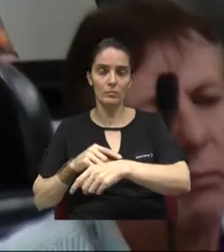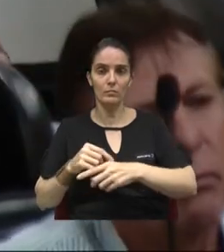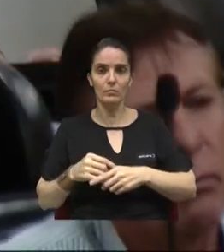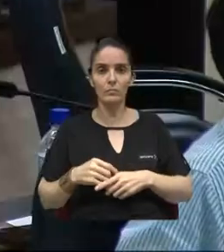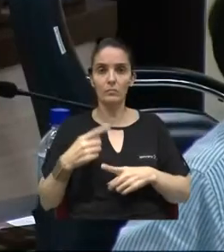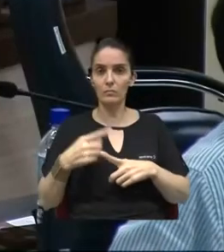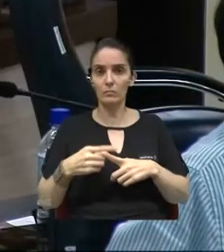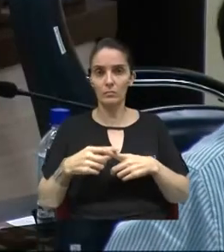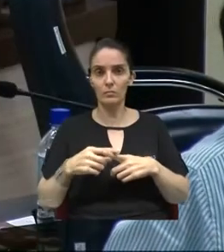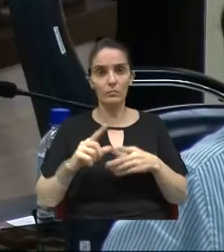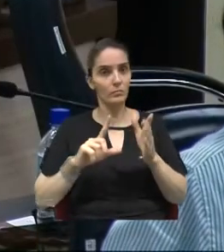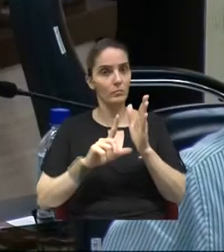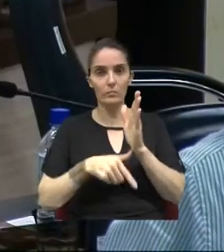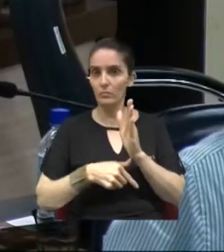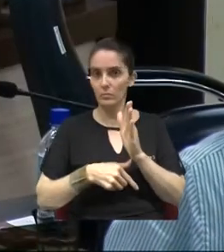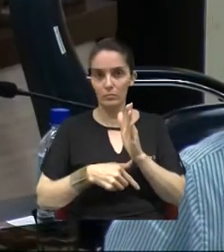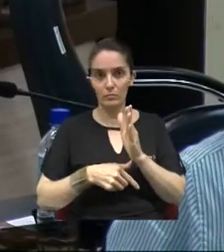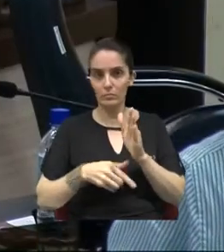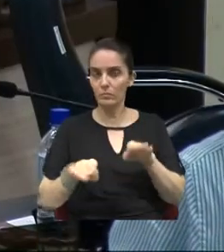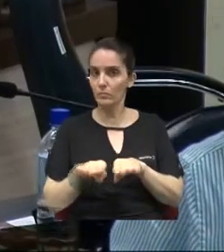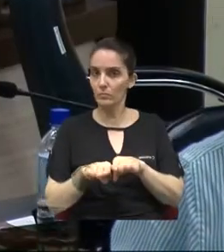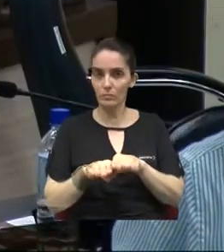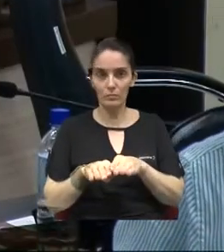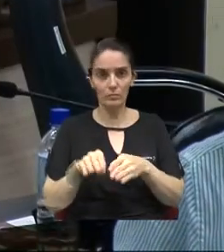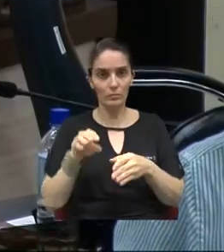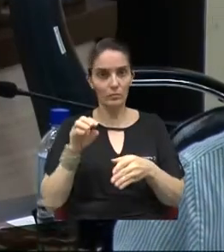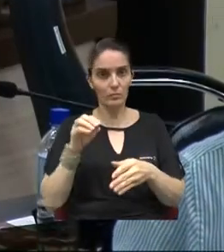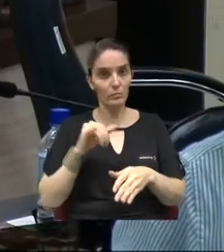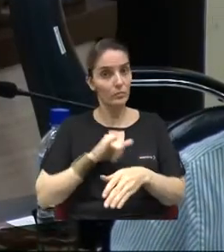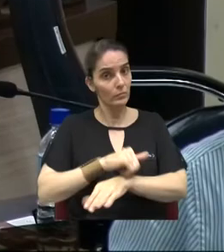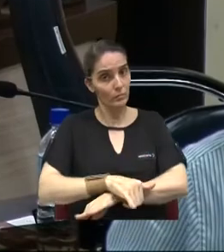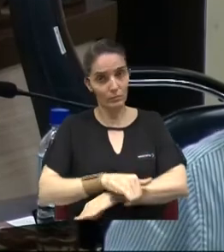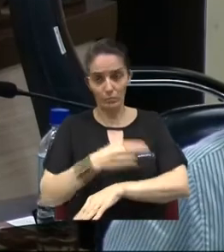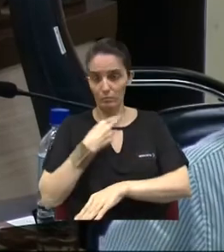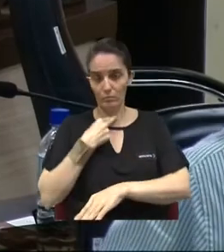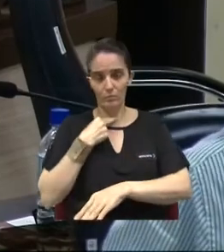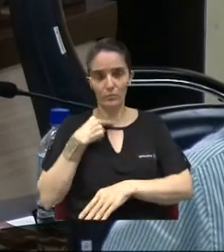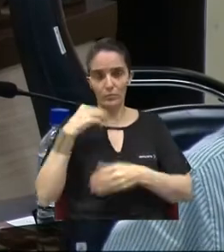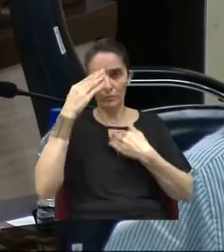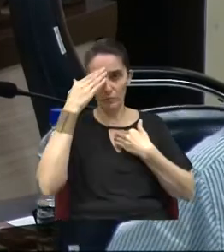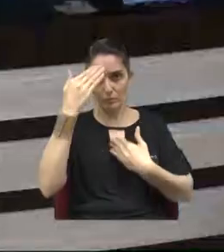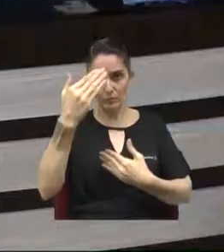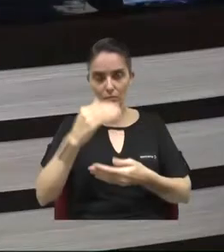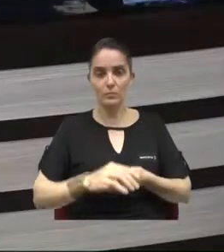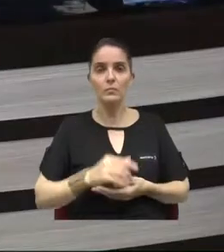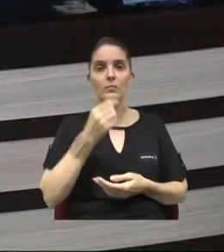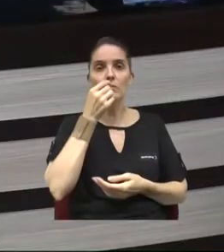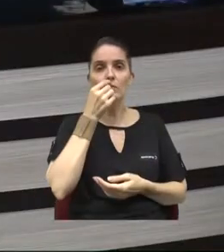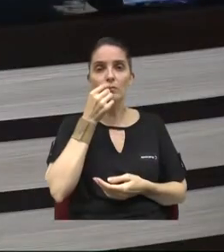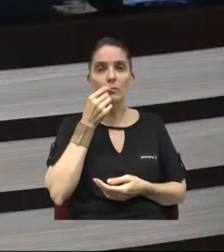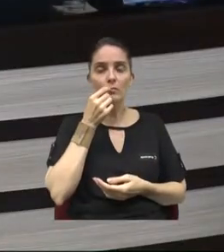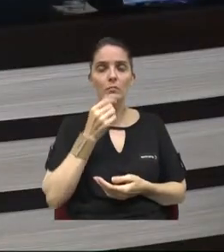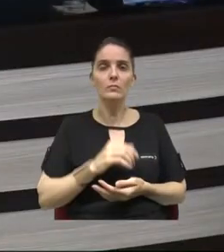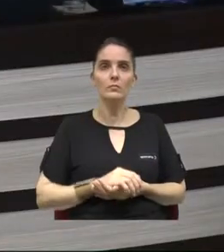nos atrasar e nem faltar num momento tão importante como esse. Muito obrigado. Estevão.